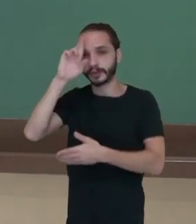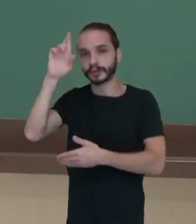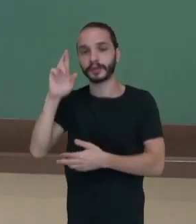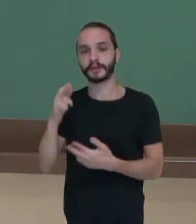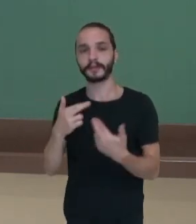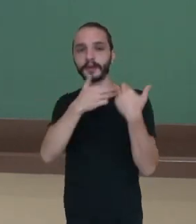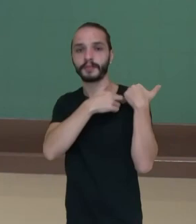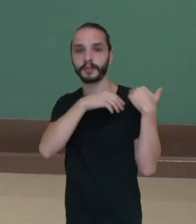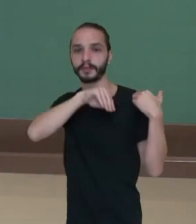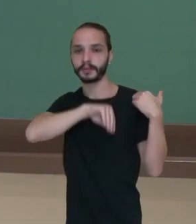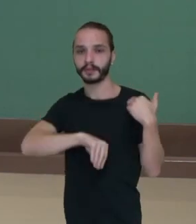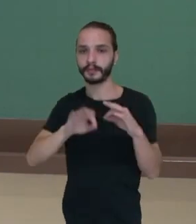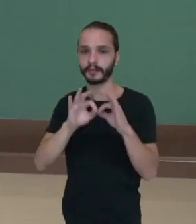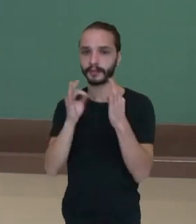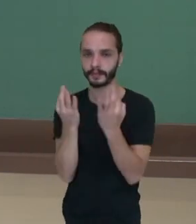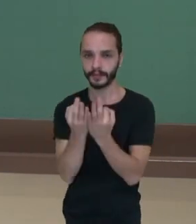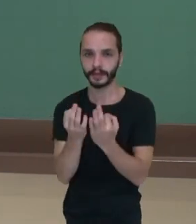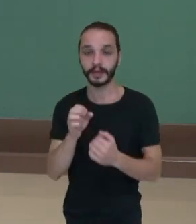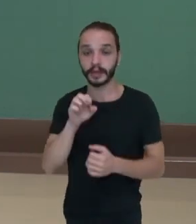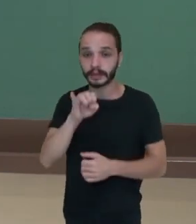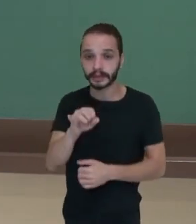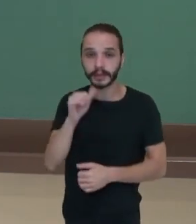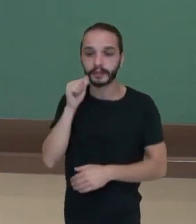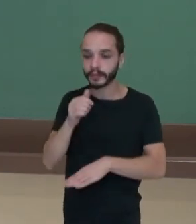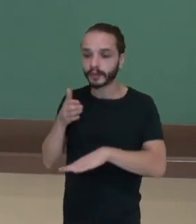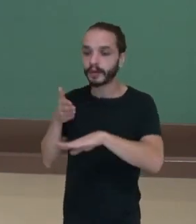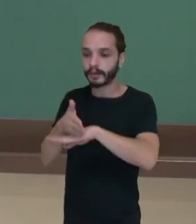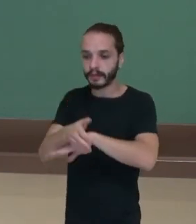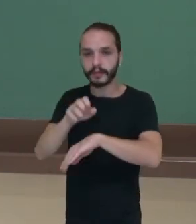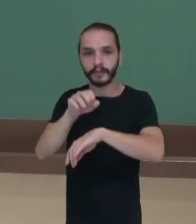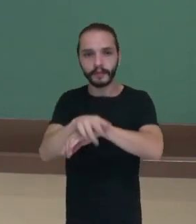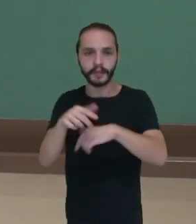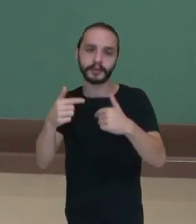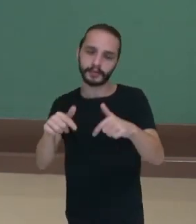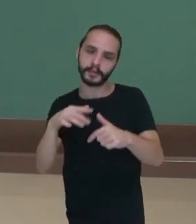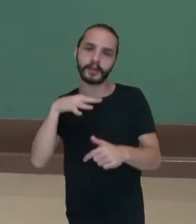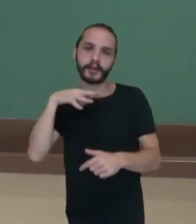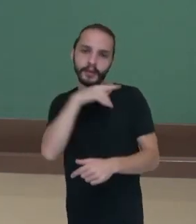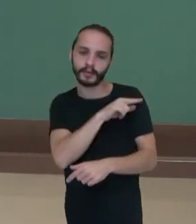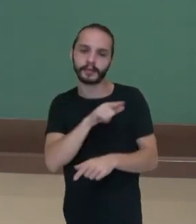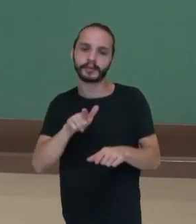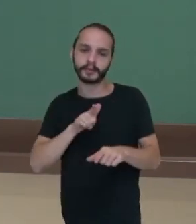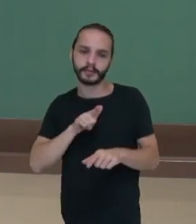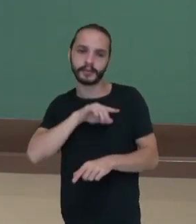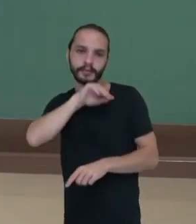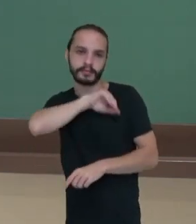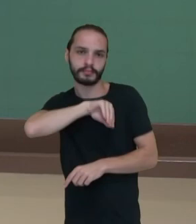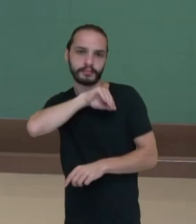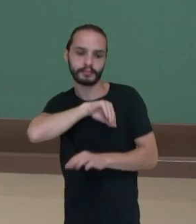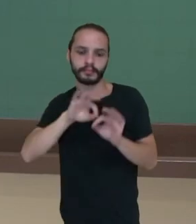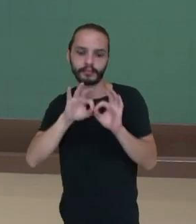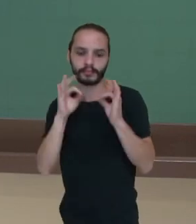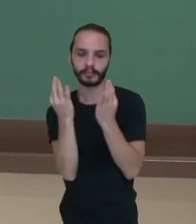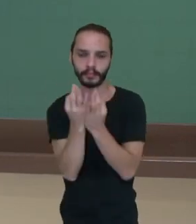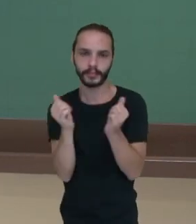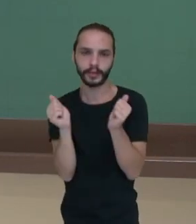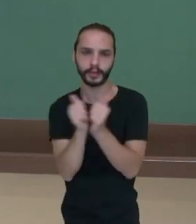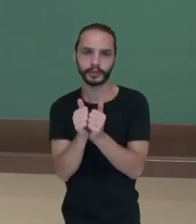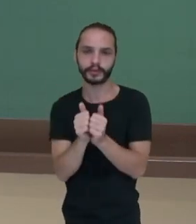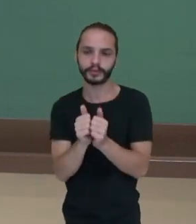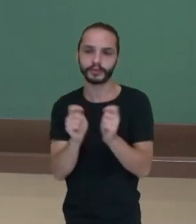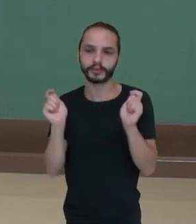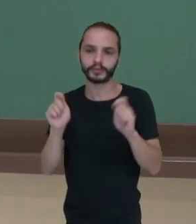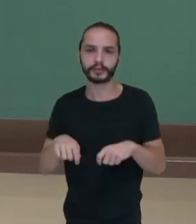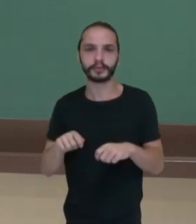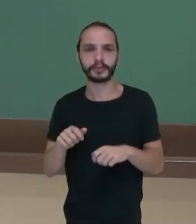se a mulher está no mercado de trabalho, ela também vai participar na família com renda para atender as necessidades da